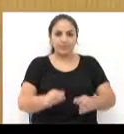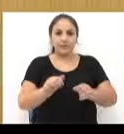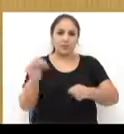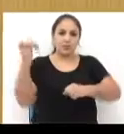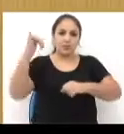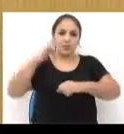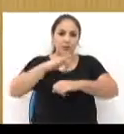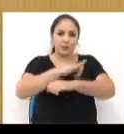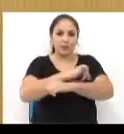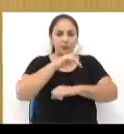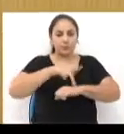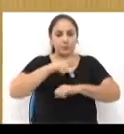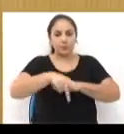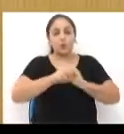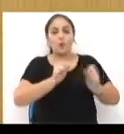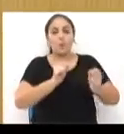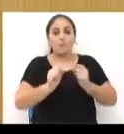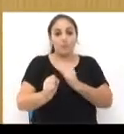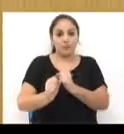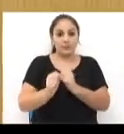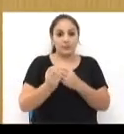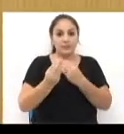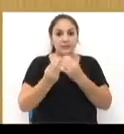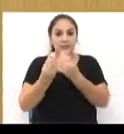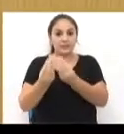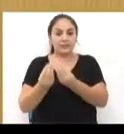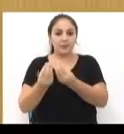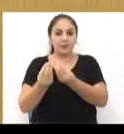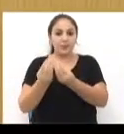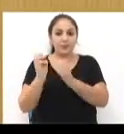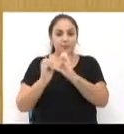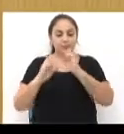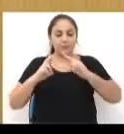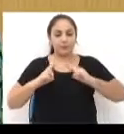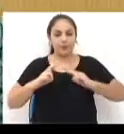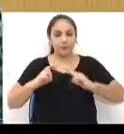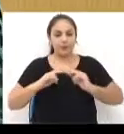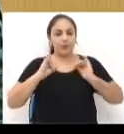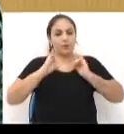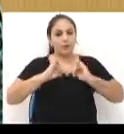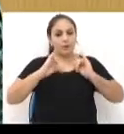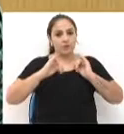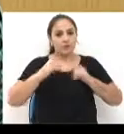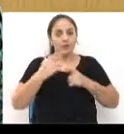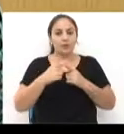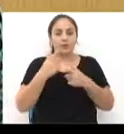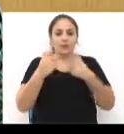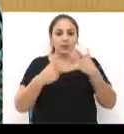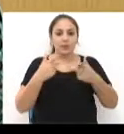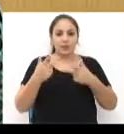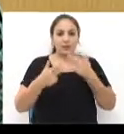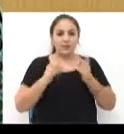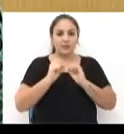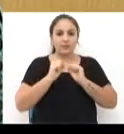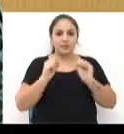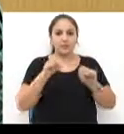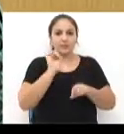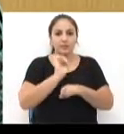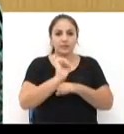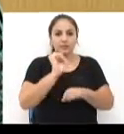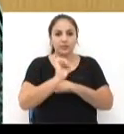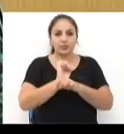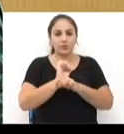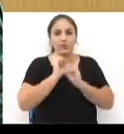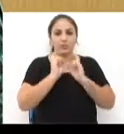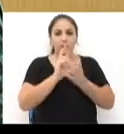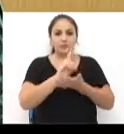O aeroporto de Passo Fundo pode ser concedido à iniciativa privada. A informação teria sido repassada pelo secretário